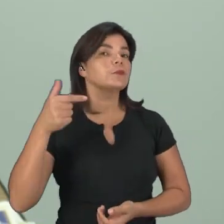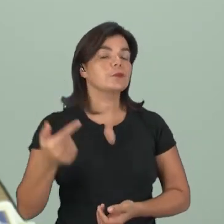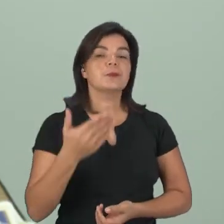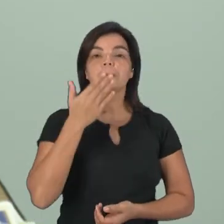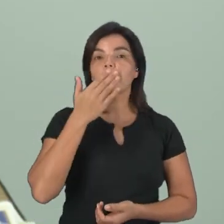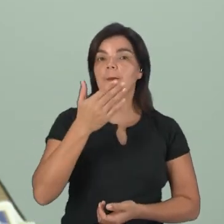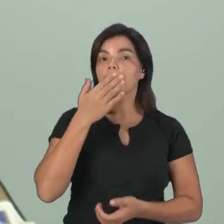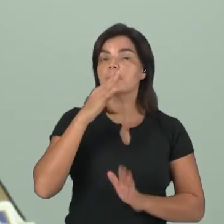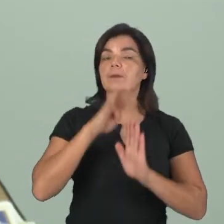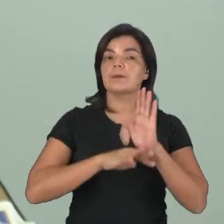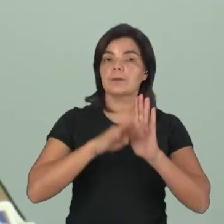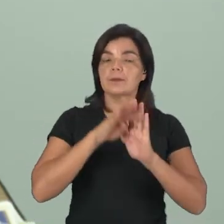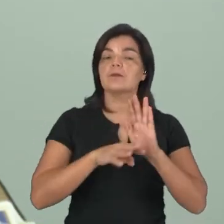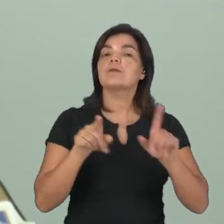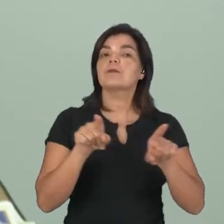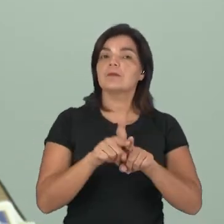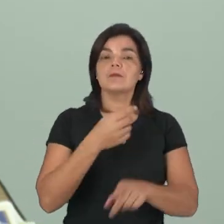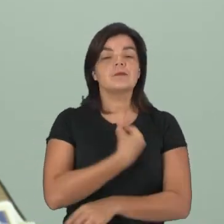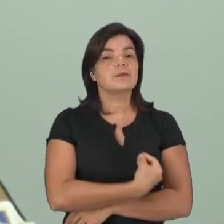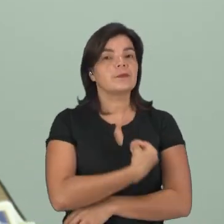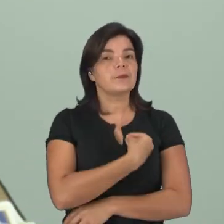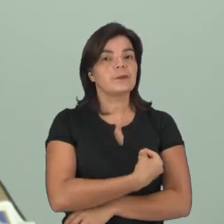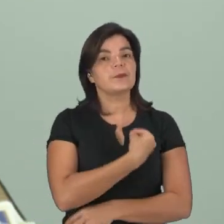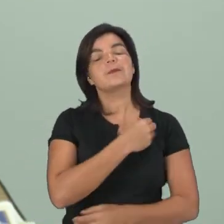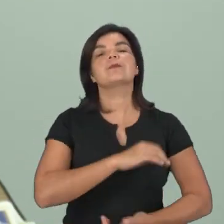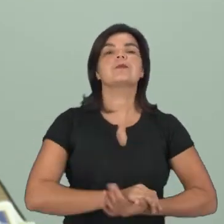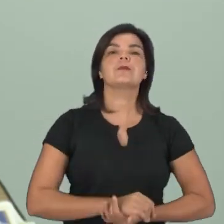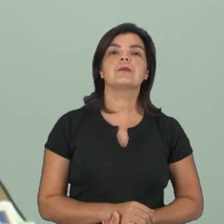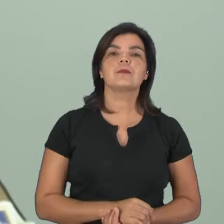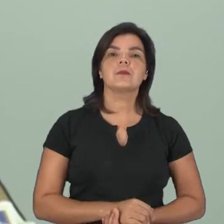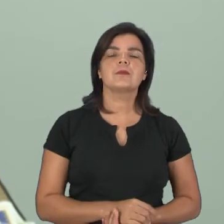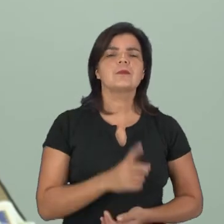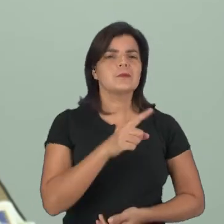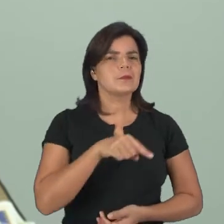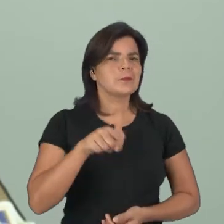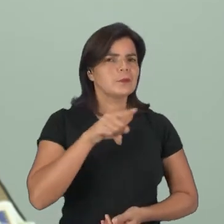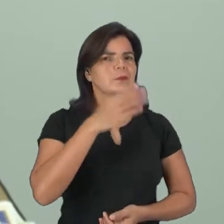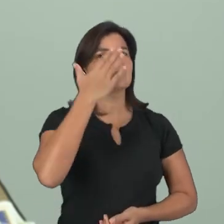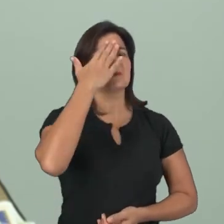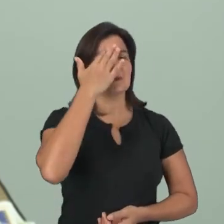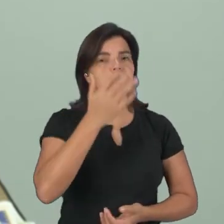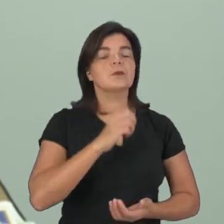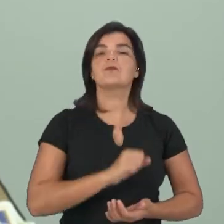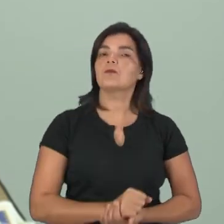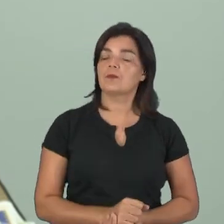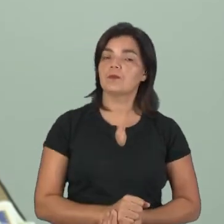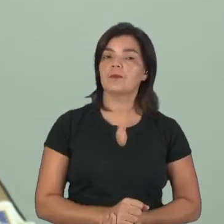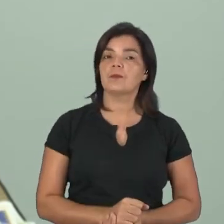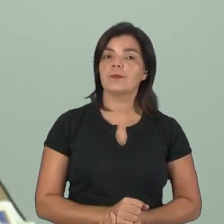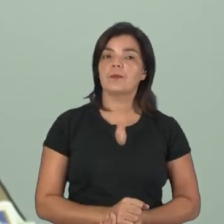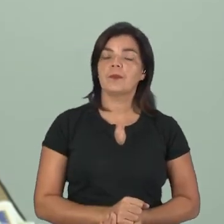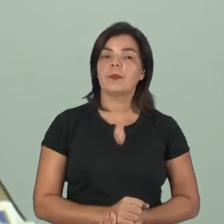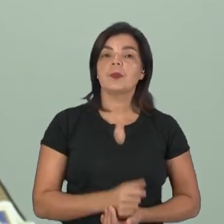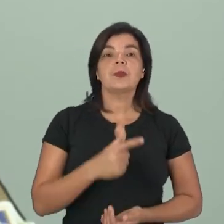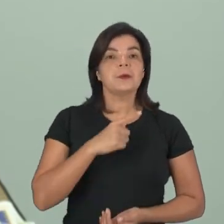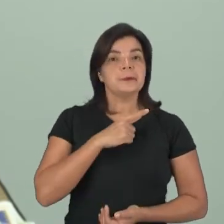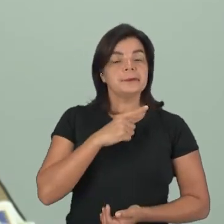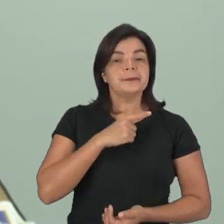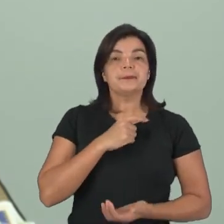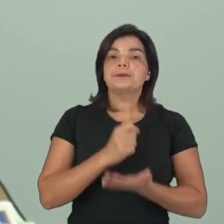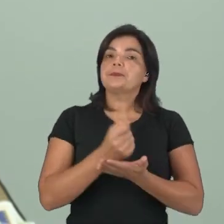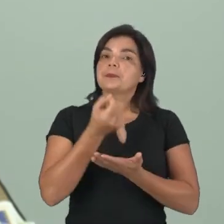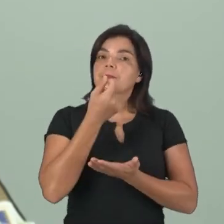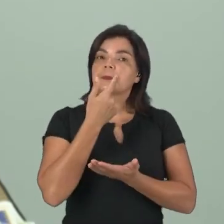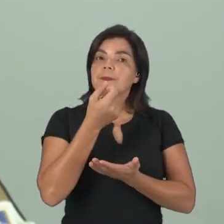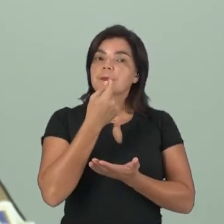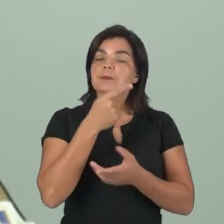outros tipos de textos que também existem você sabia que quando nós vamos tomar o